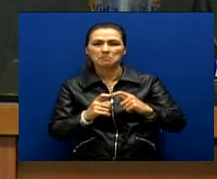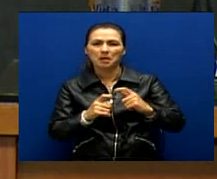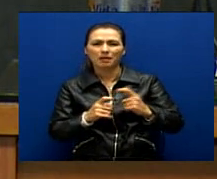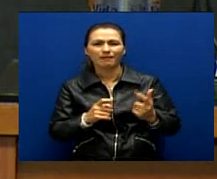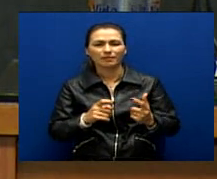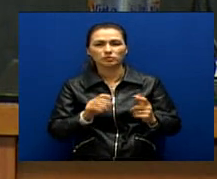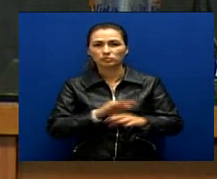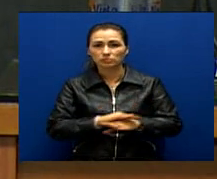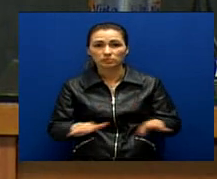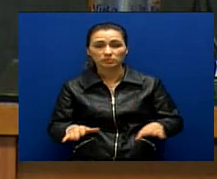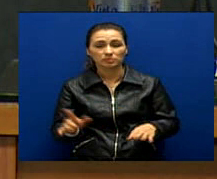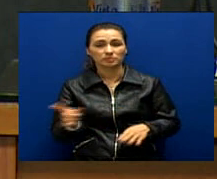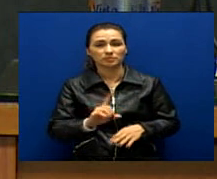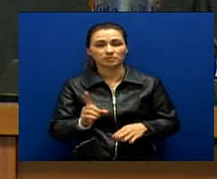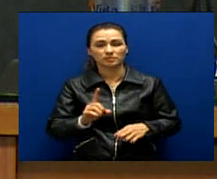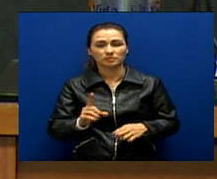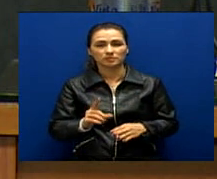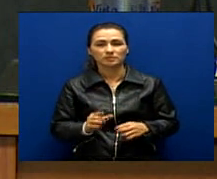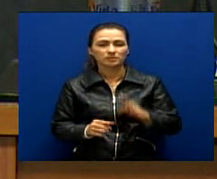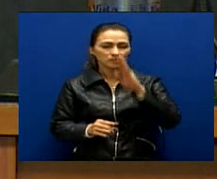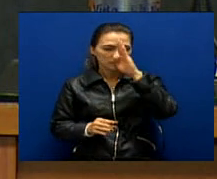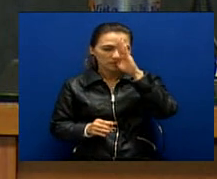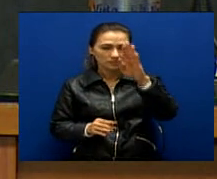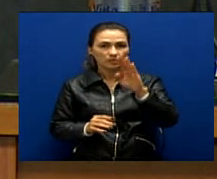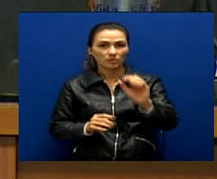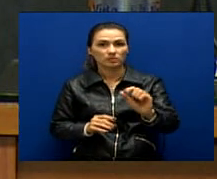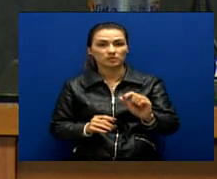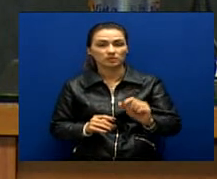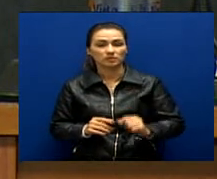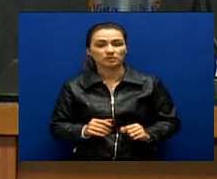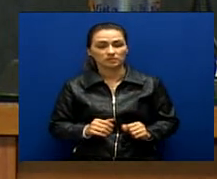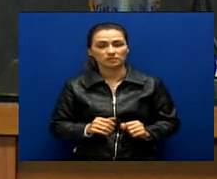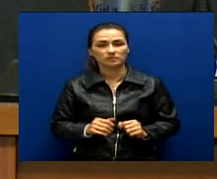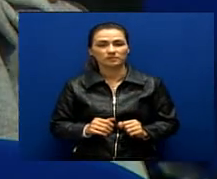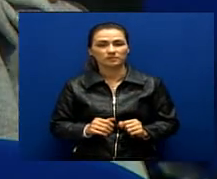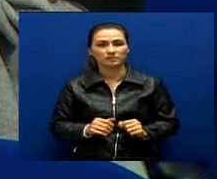verdade uma atenção primária à saúde integral e